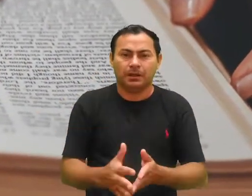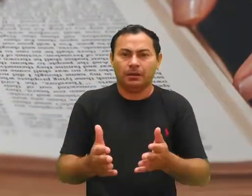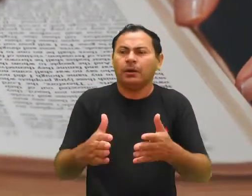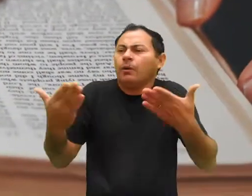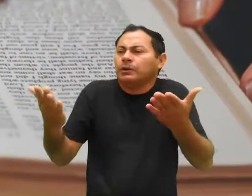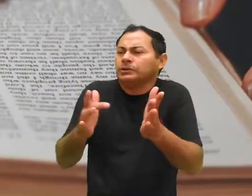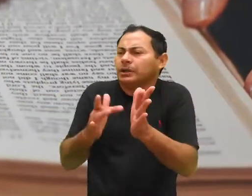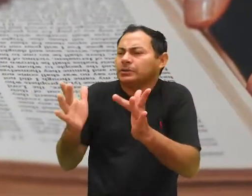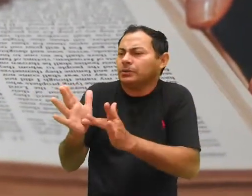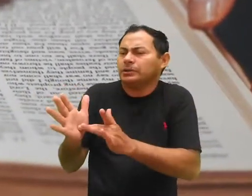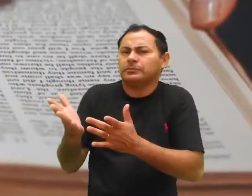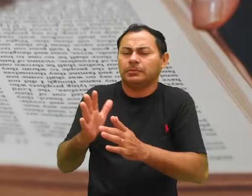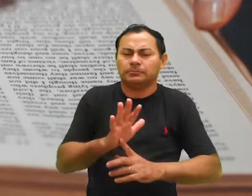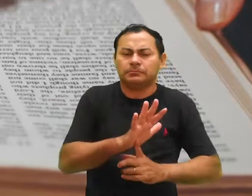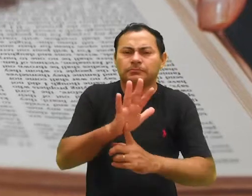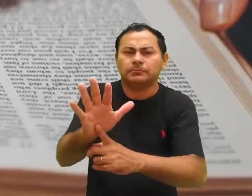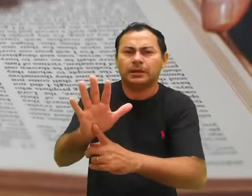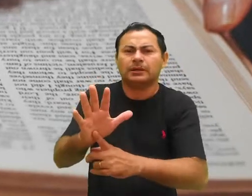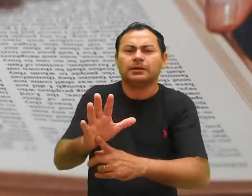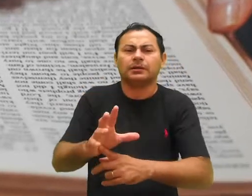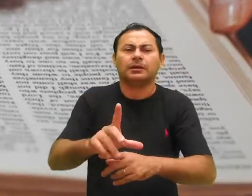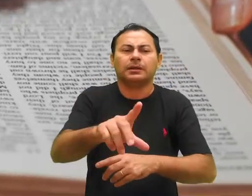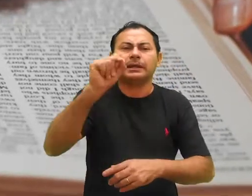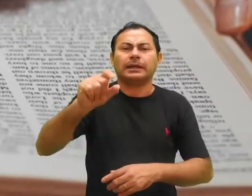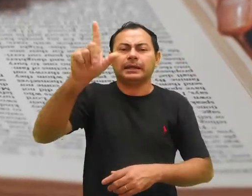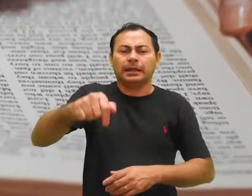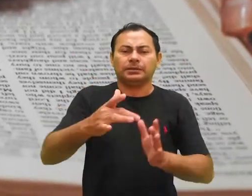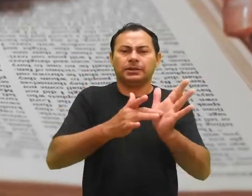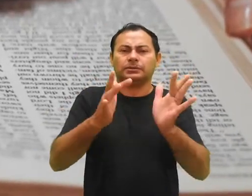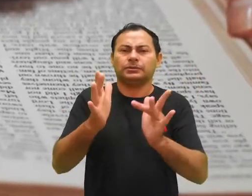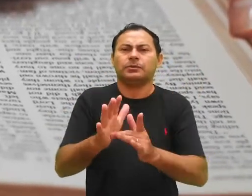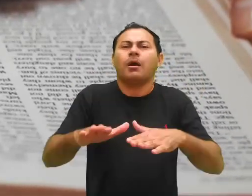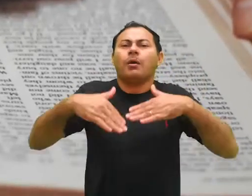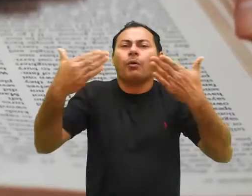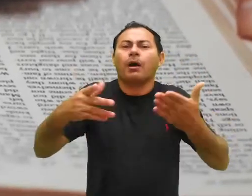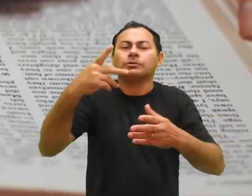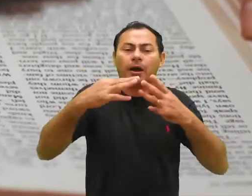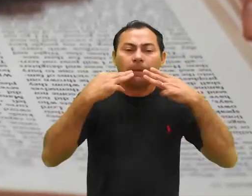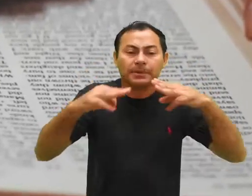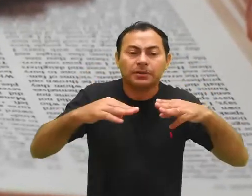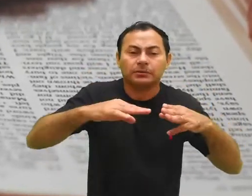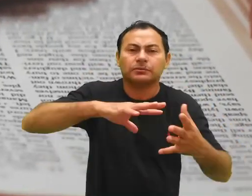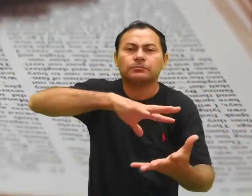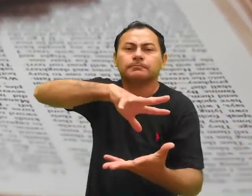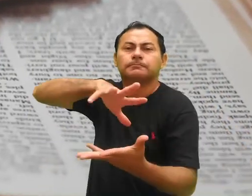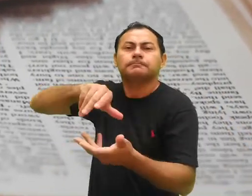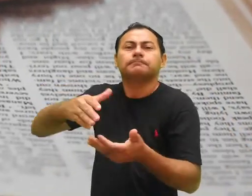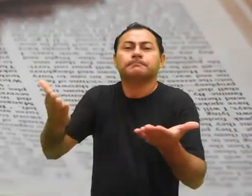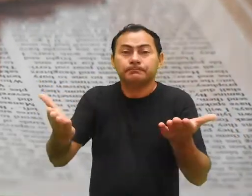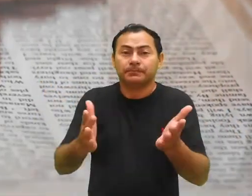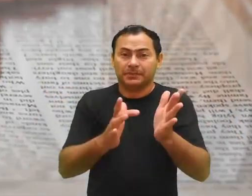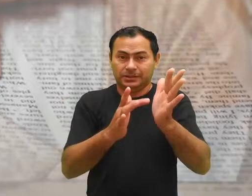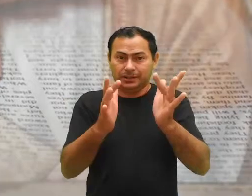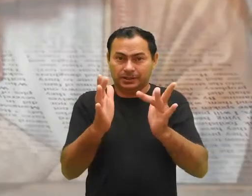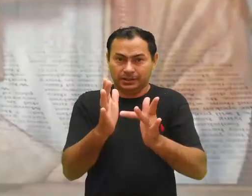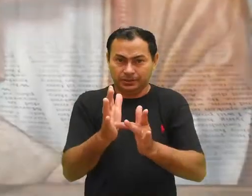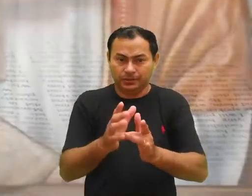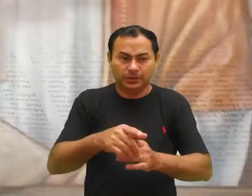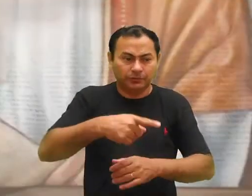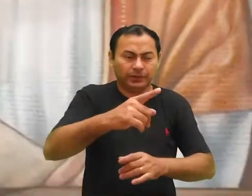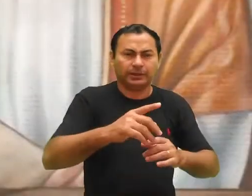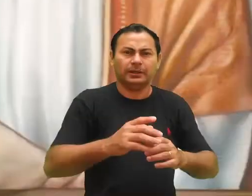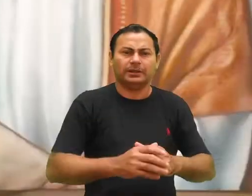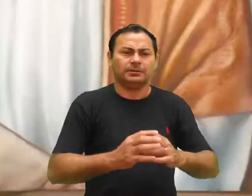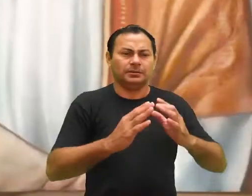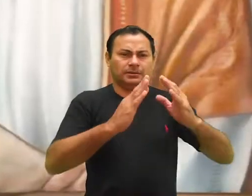manifesto. De onde foi que Jesus tirou o manifesto que definiu quem ele era e qual era a sua missão na terra?